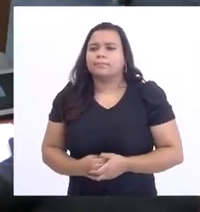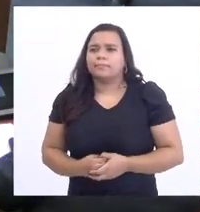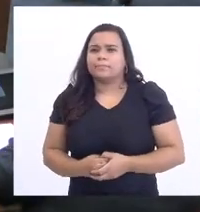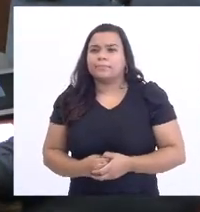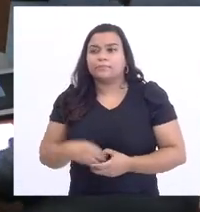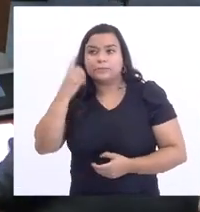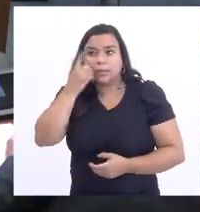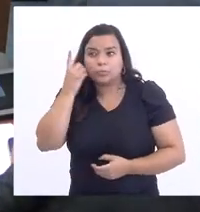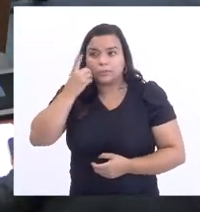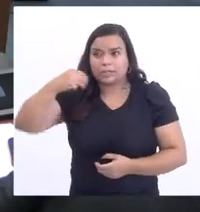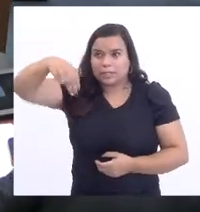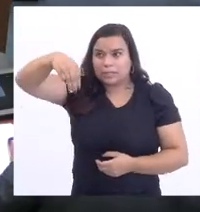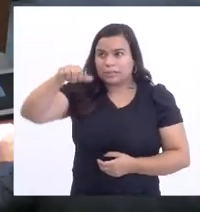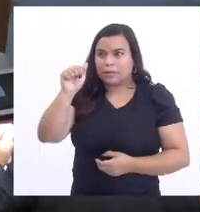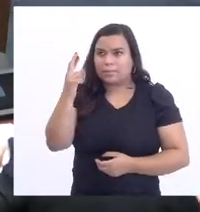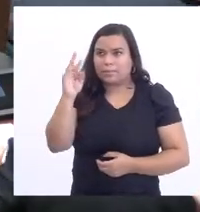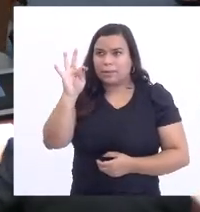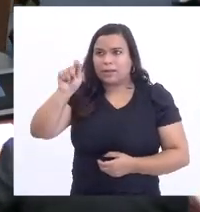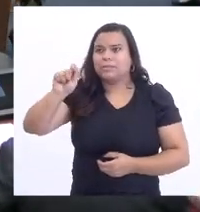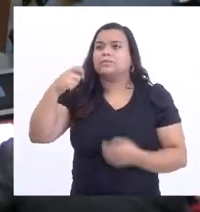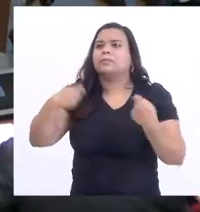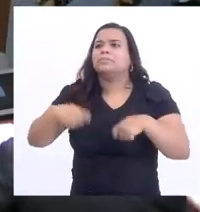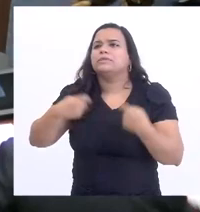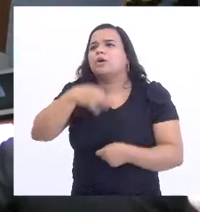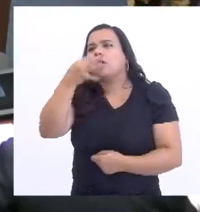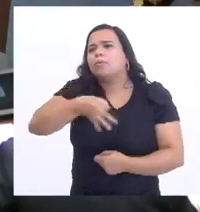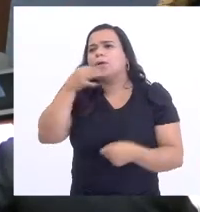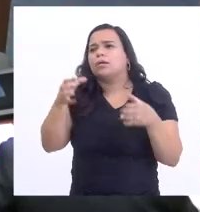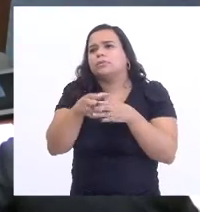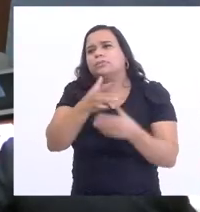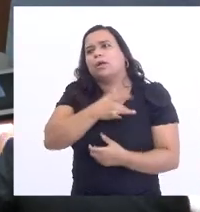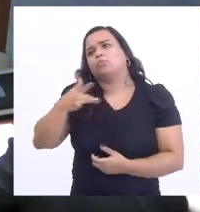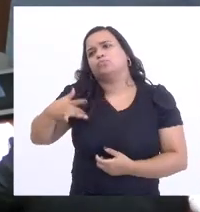Deputada Marta, Vossa Excelência precisa emitir parecer pela Comissão de Saúde.